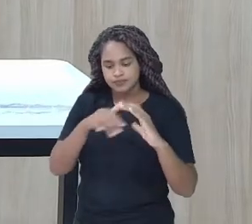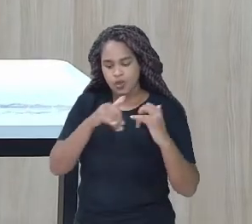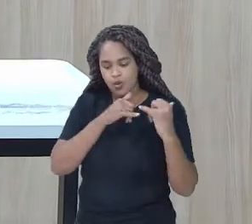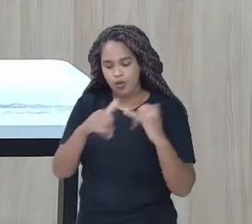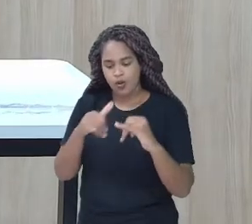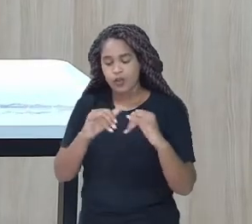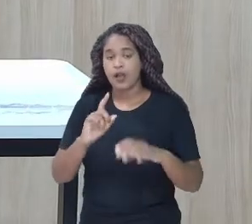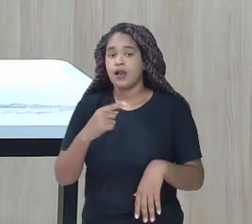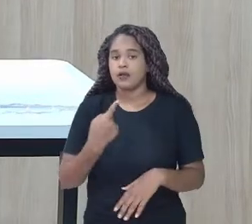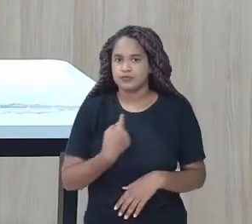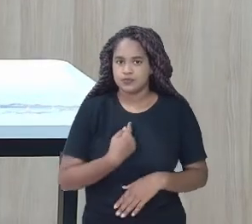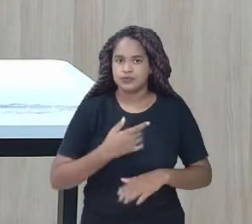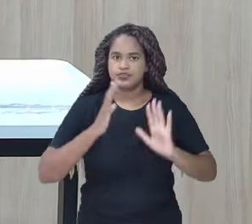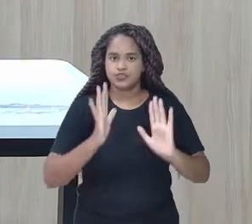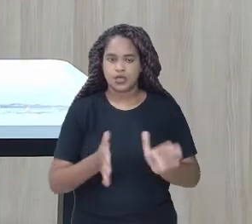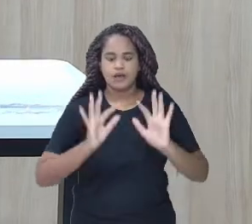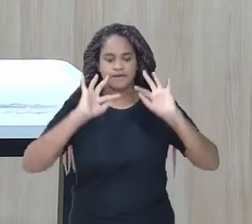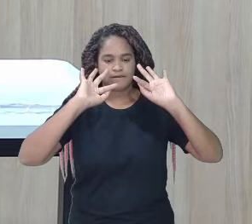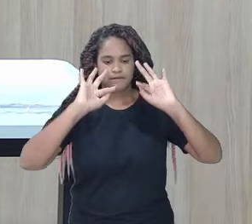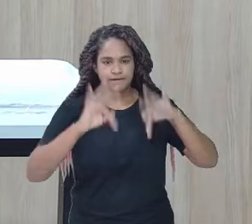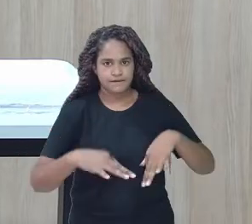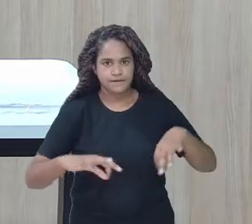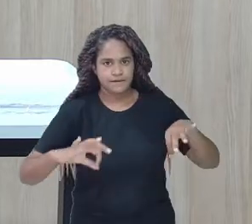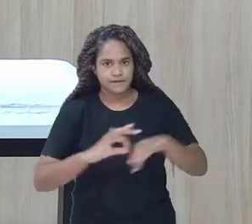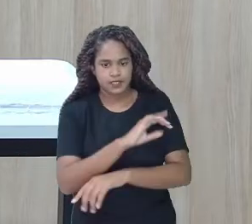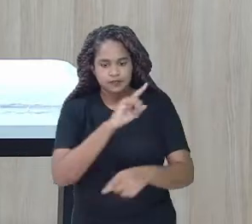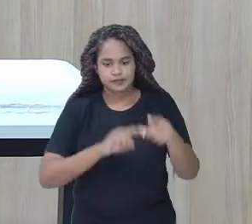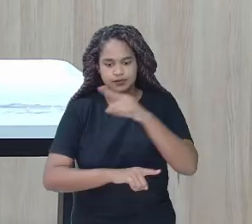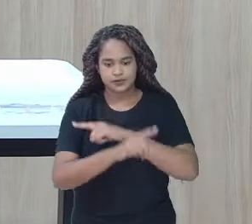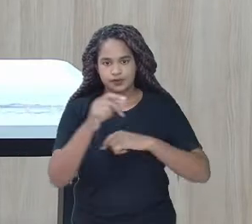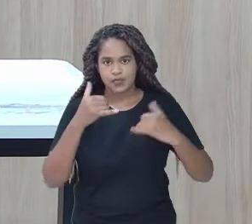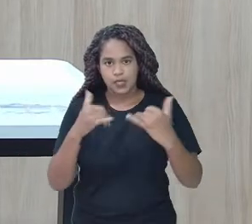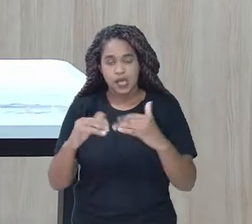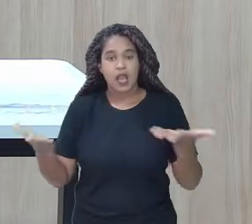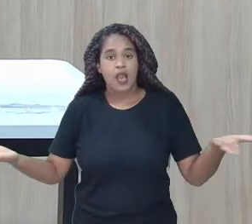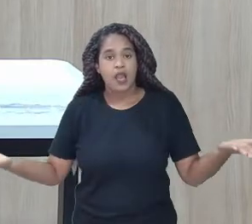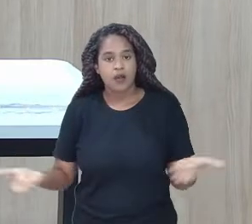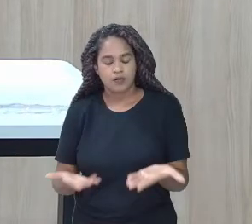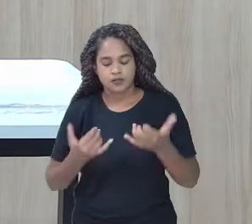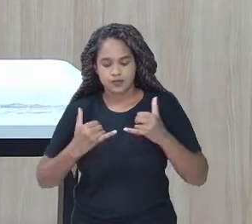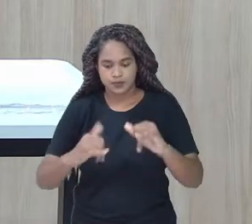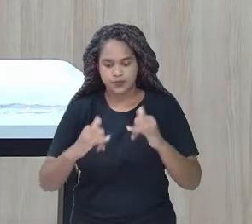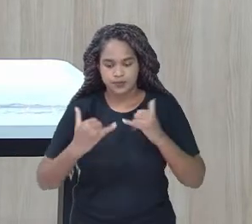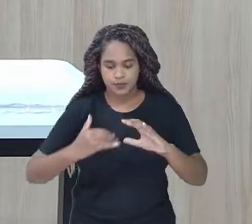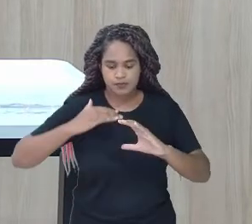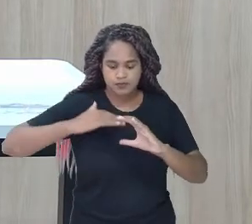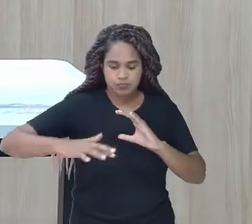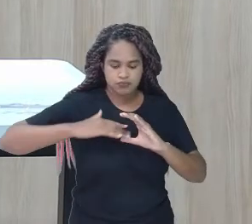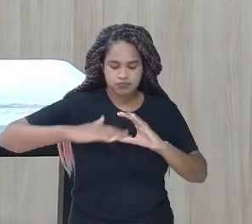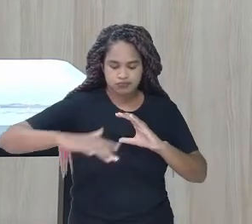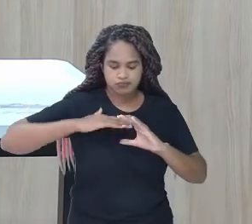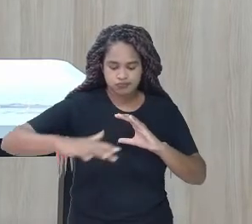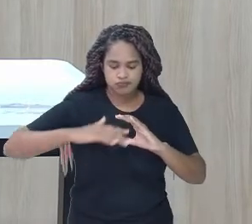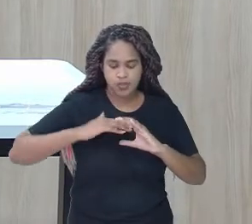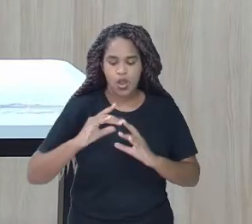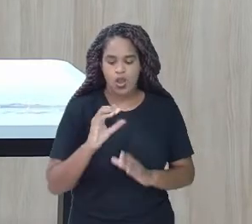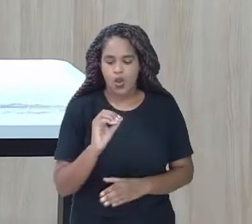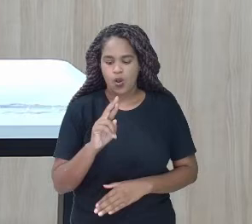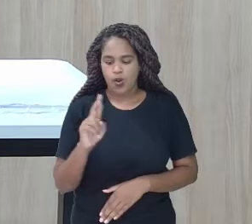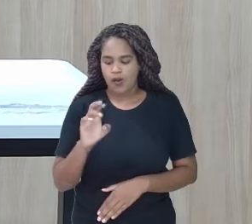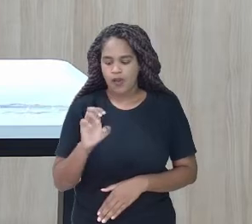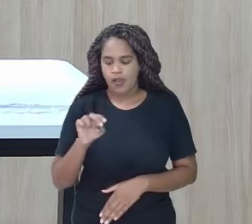circuitos elétricos e vamos para a corrente elétrica, que está bastante interligada com os